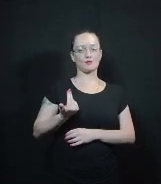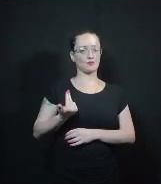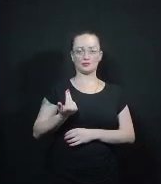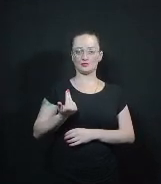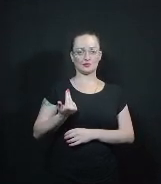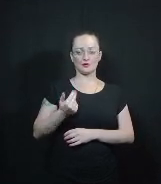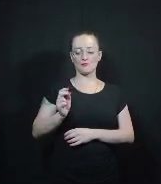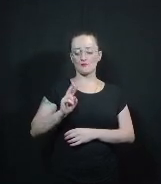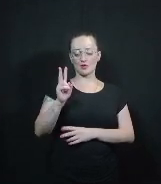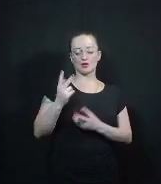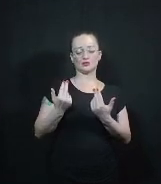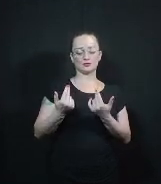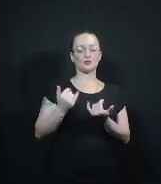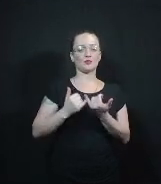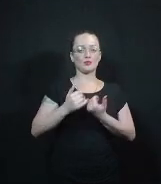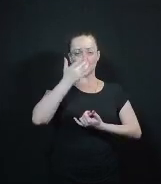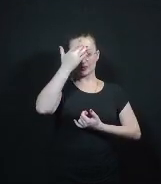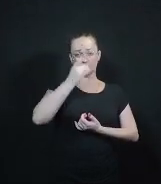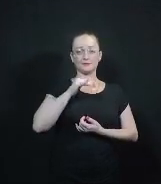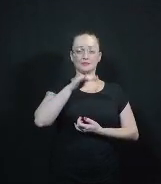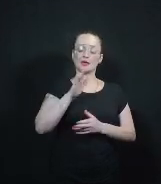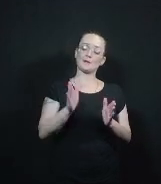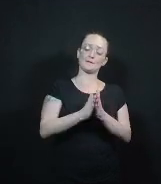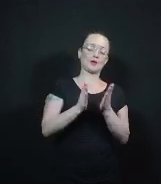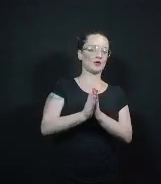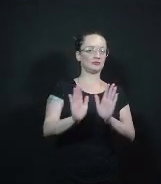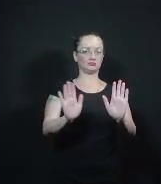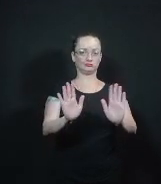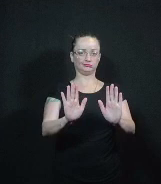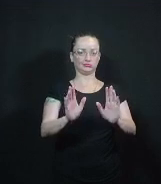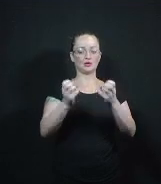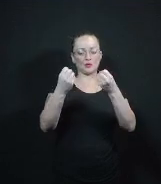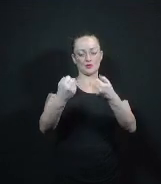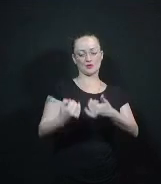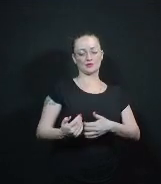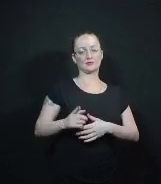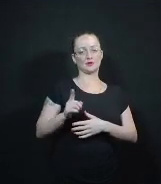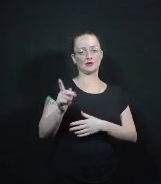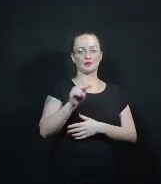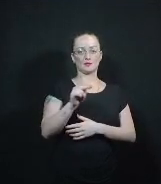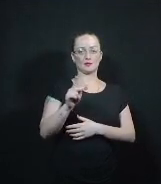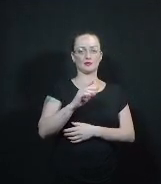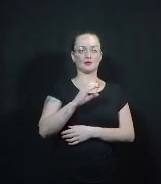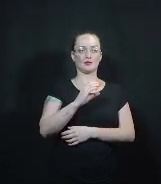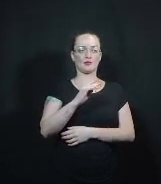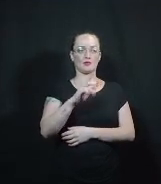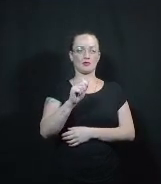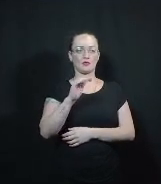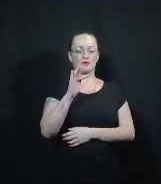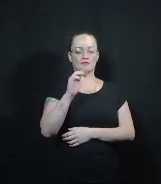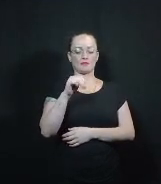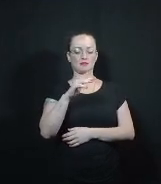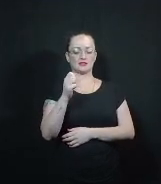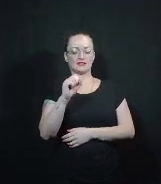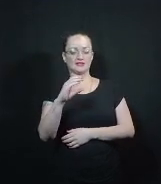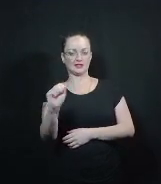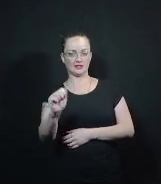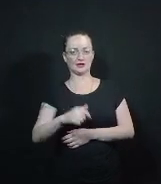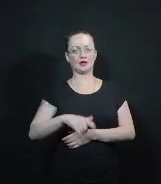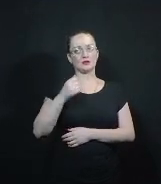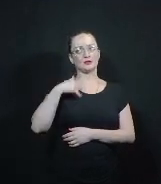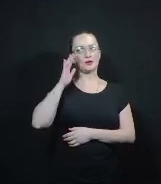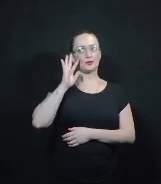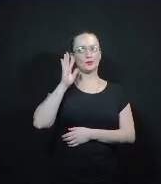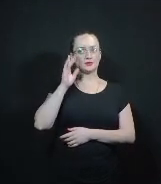mesmos valores e entendimentos, só que mais pobres, como explica a professora Cláudia Fonseca, né? Ou seja, essa ilusão